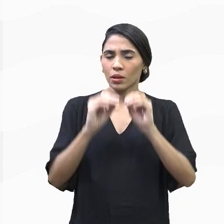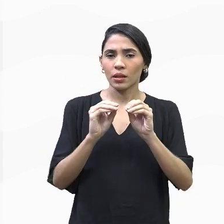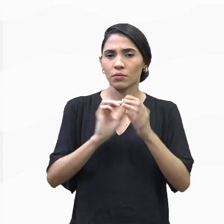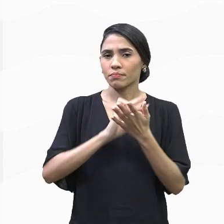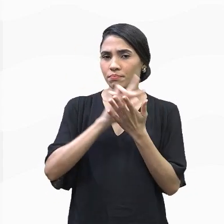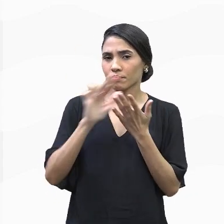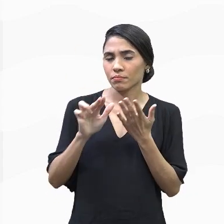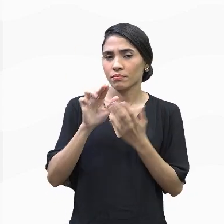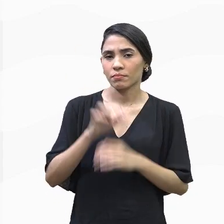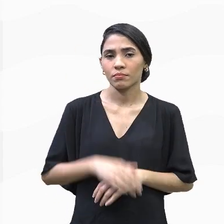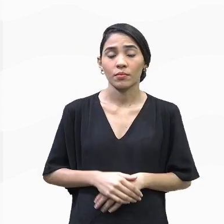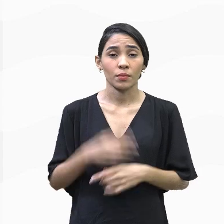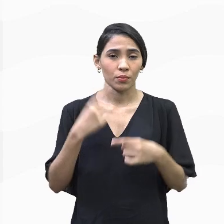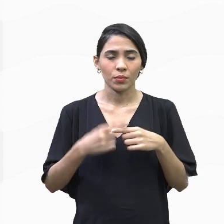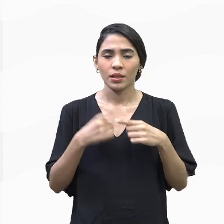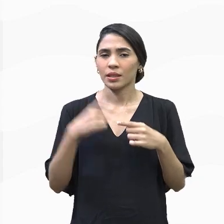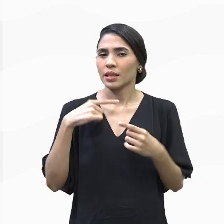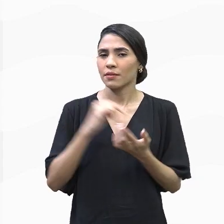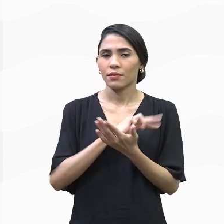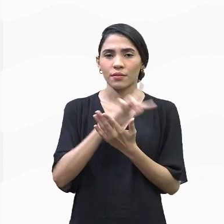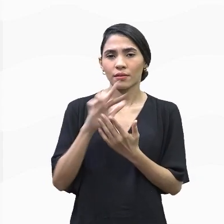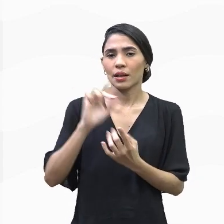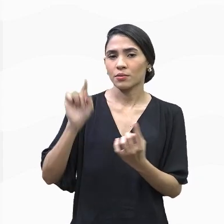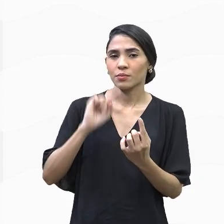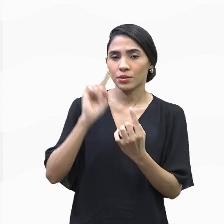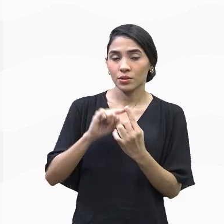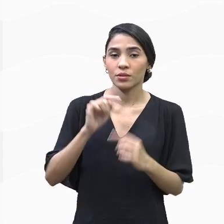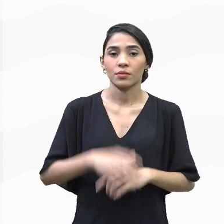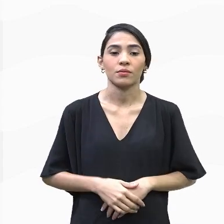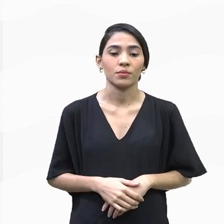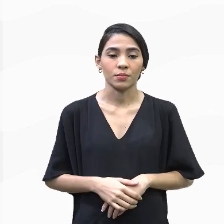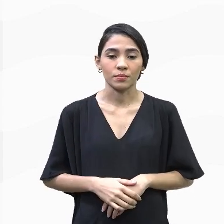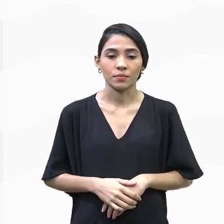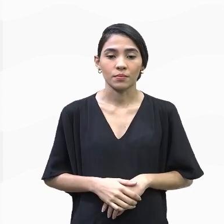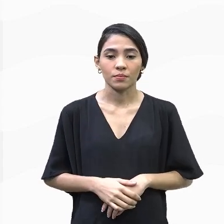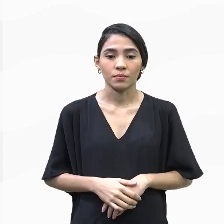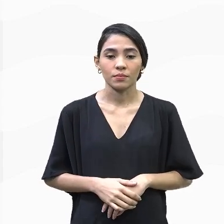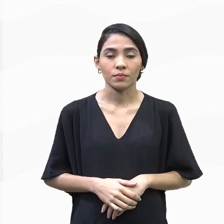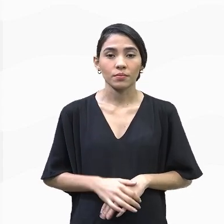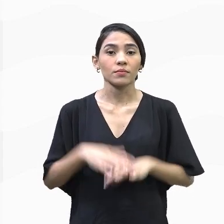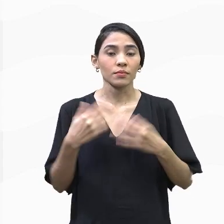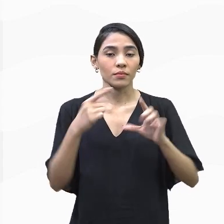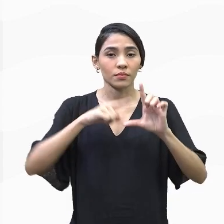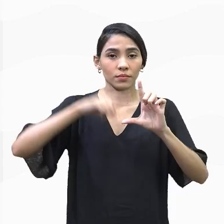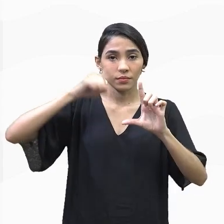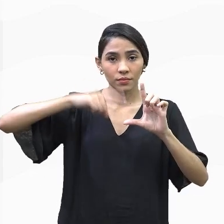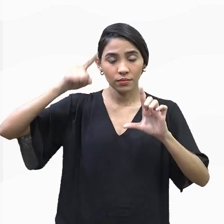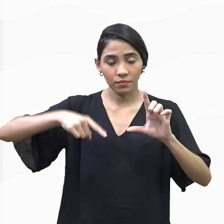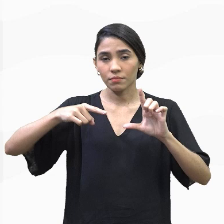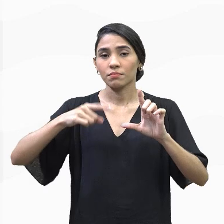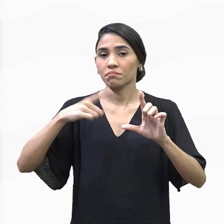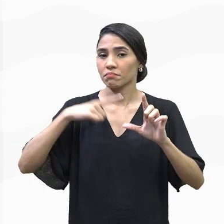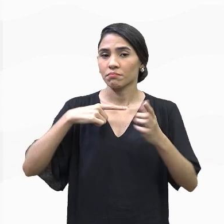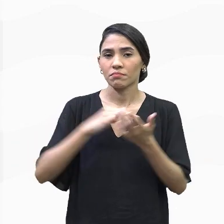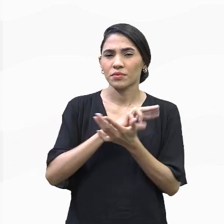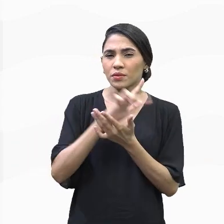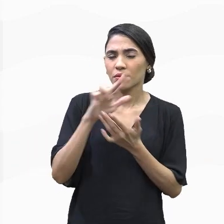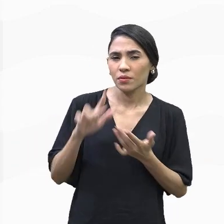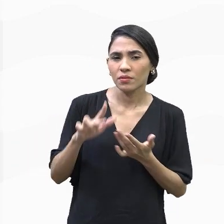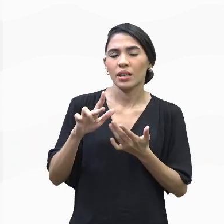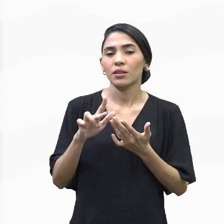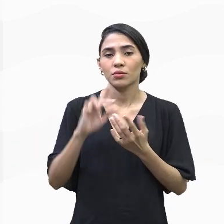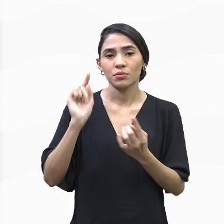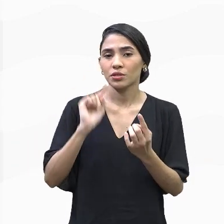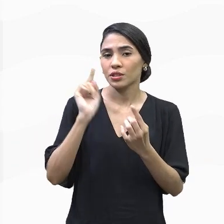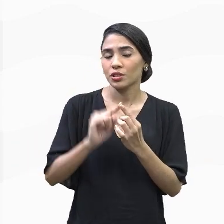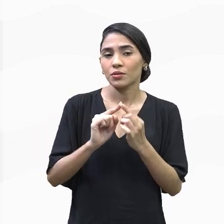etc., porque são várias, né? Para vários usos. Os gráficos estão ali para nos